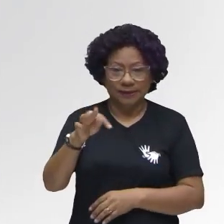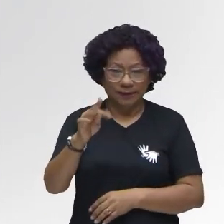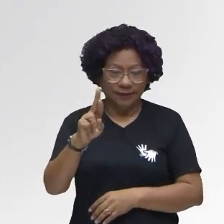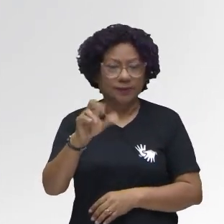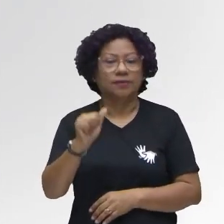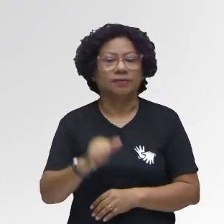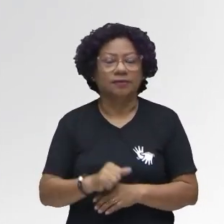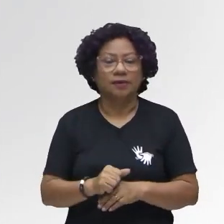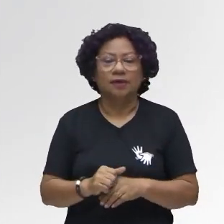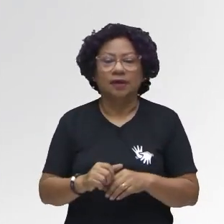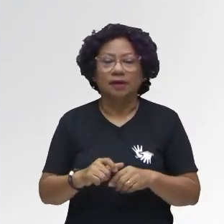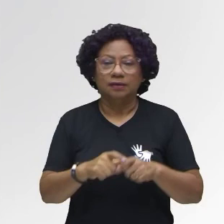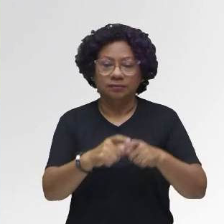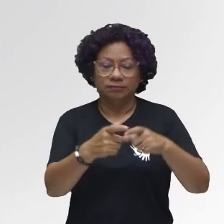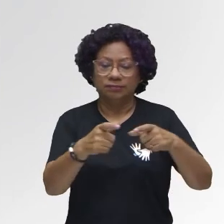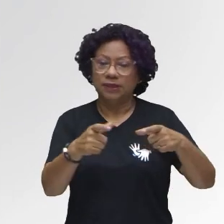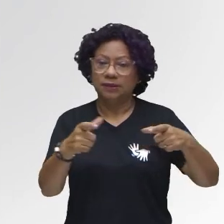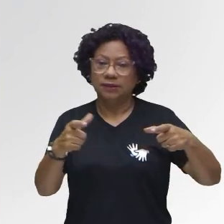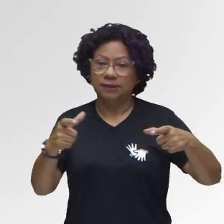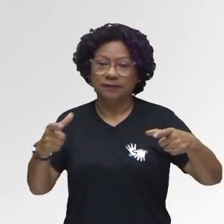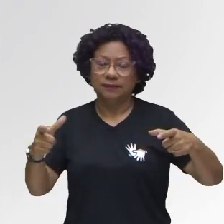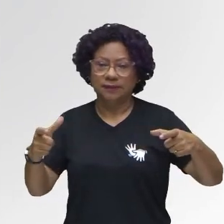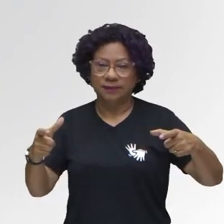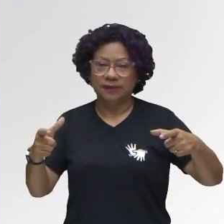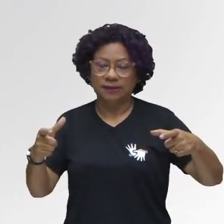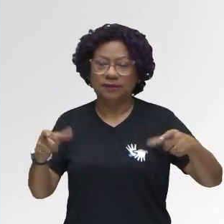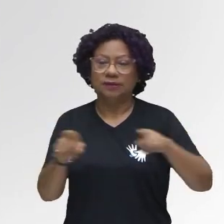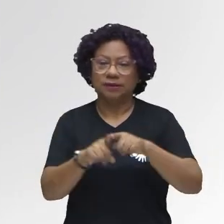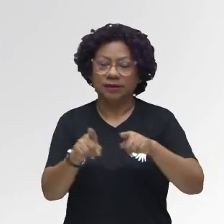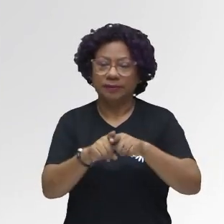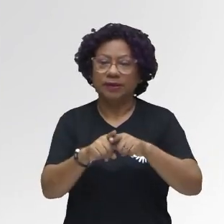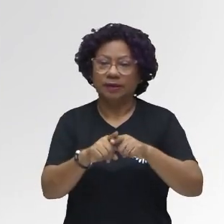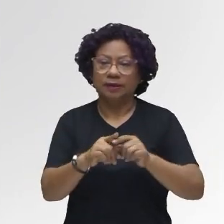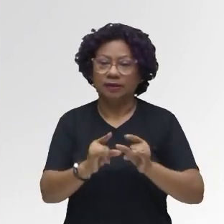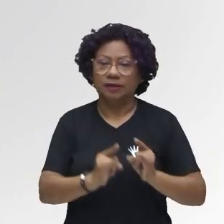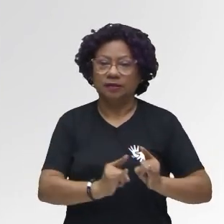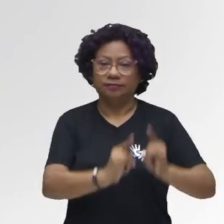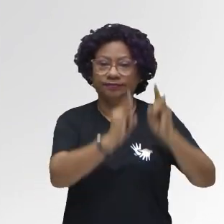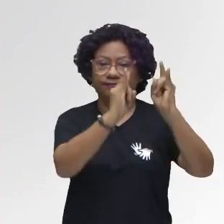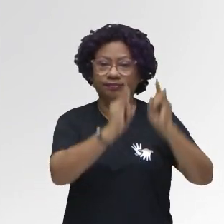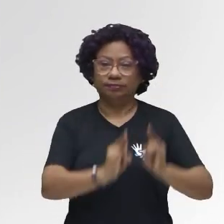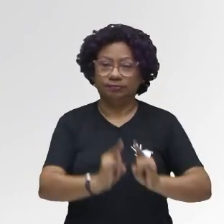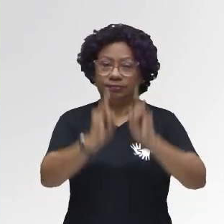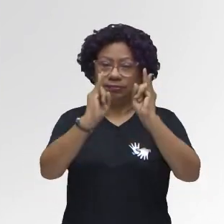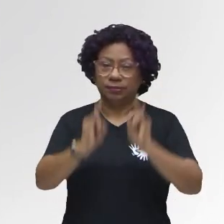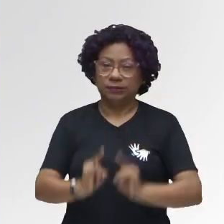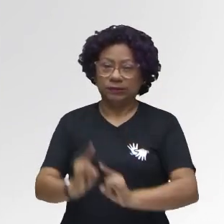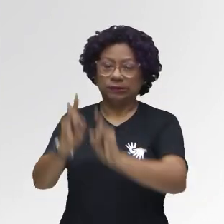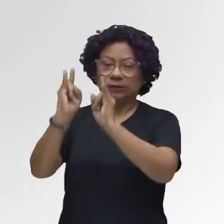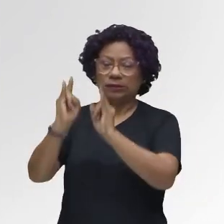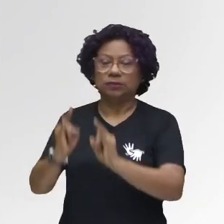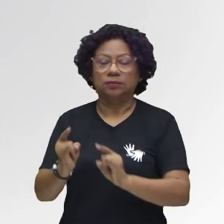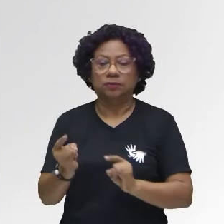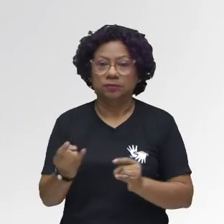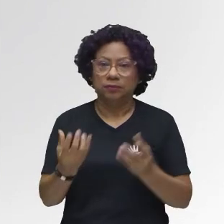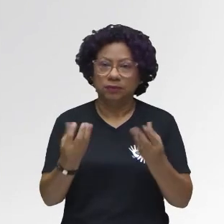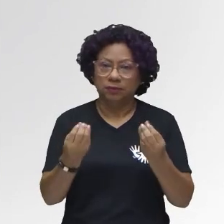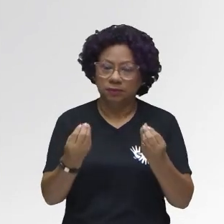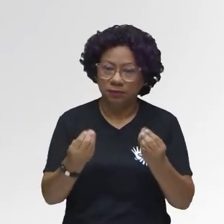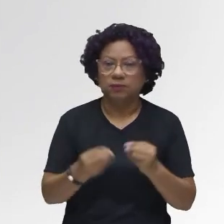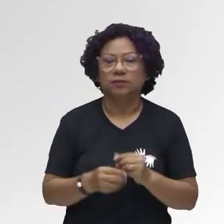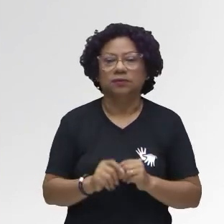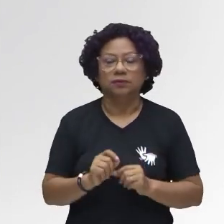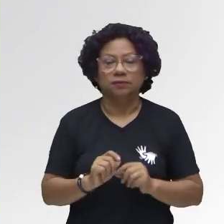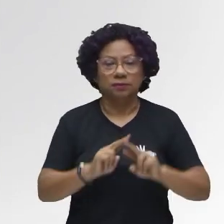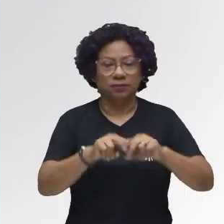cidades vão começar a crescer para cima. Então, é o surgimento também dos edifícios. Isso tudo, a urbanização vai